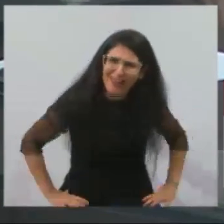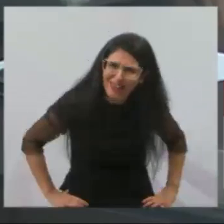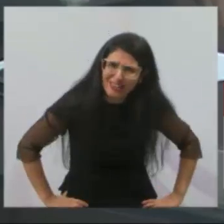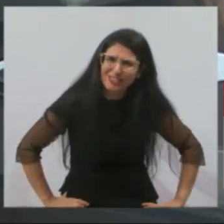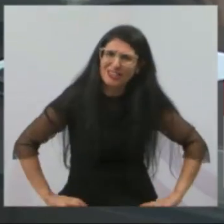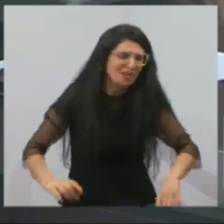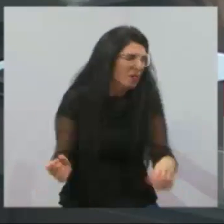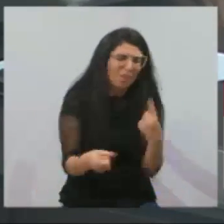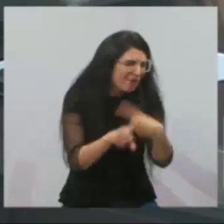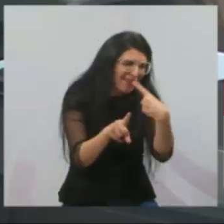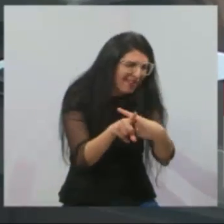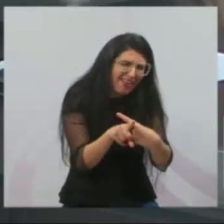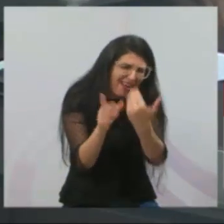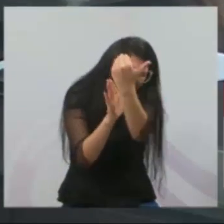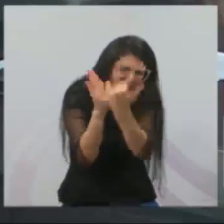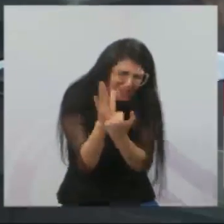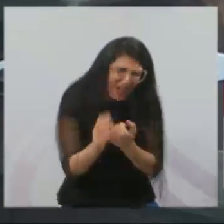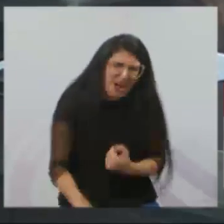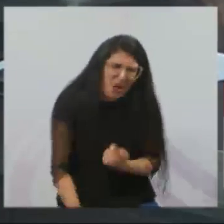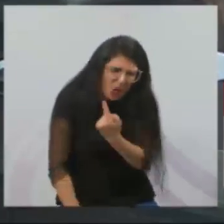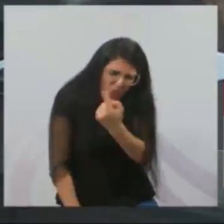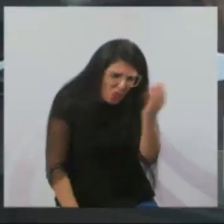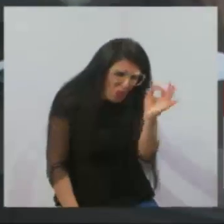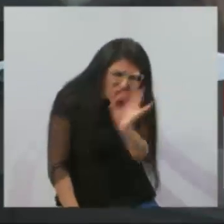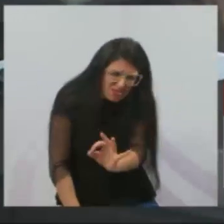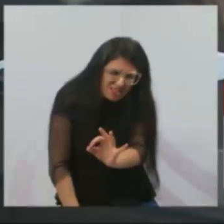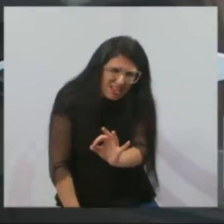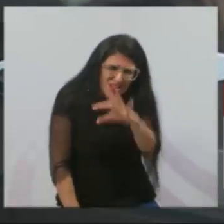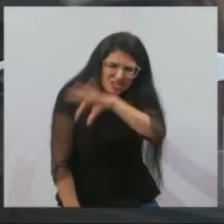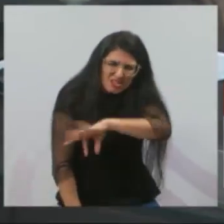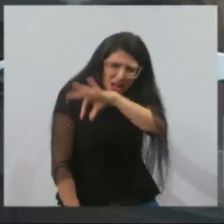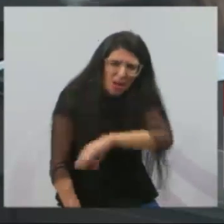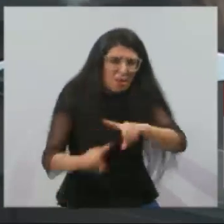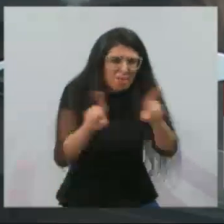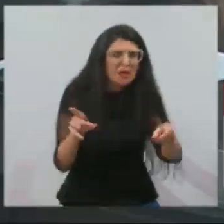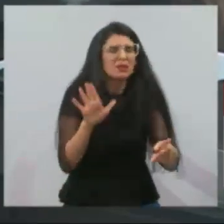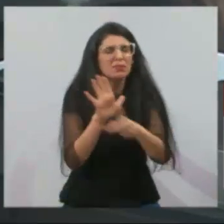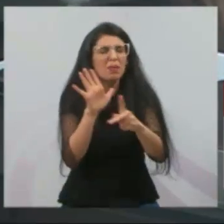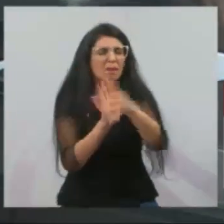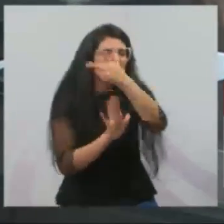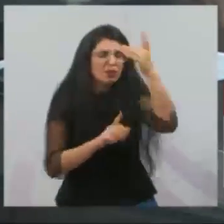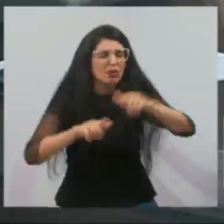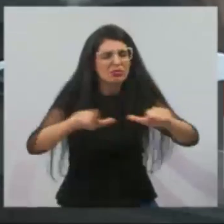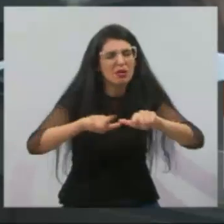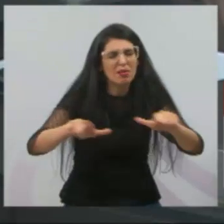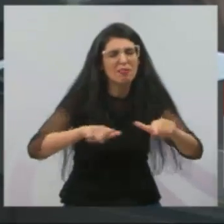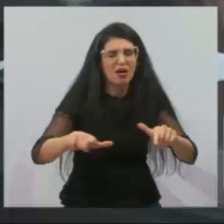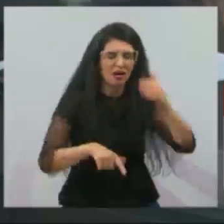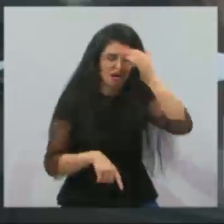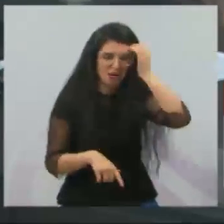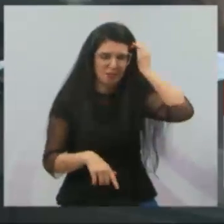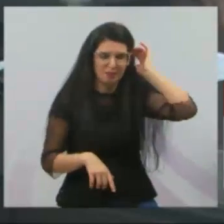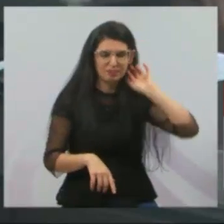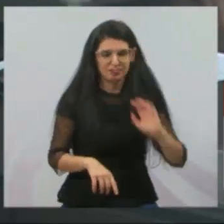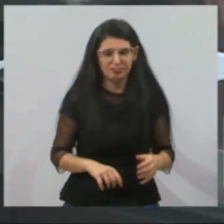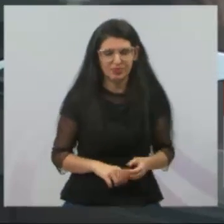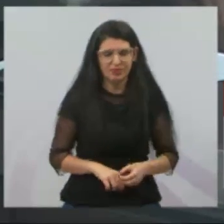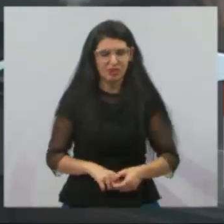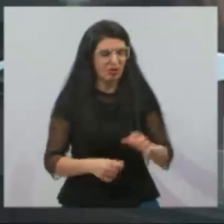mais. Mas o próprio conselheiro do Tribunal de Contas diz, se vocês não aprovarem,